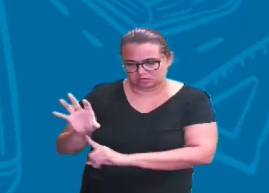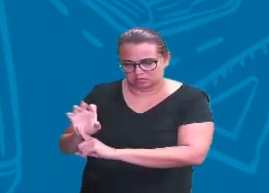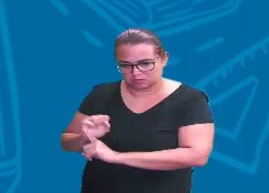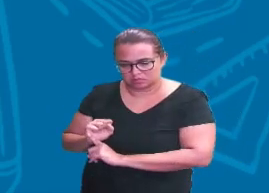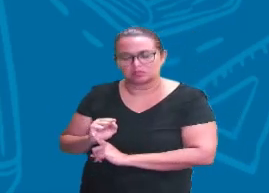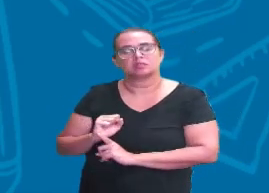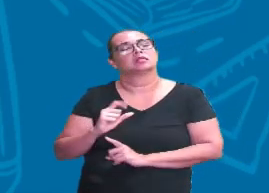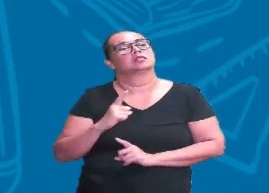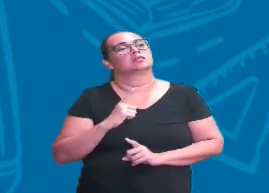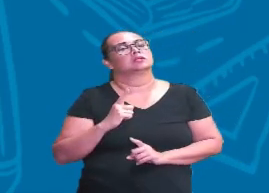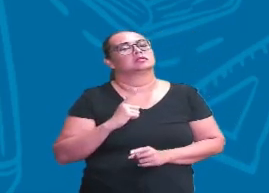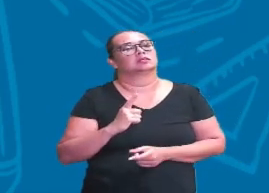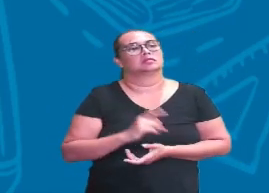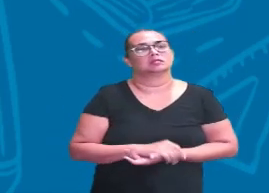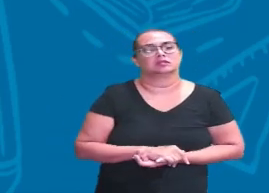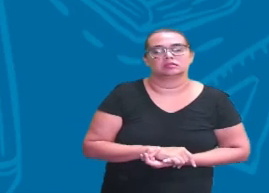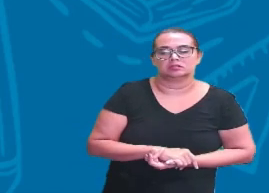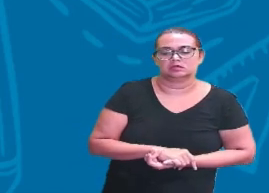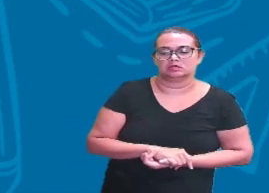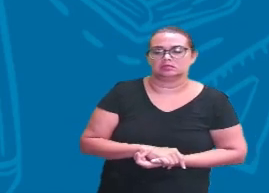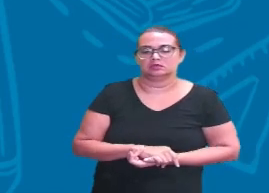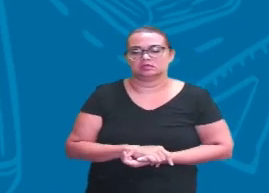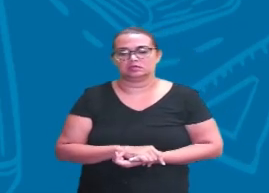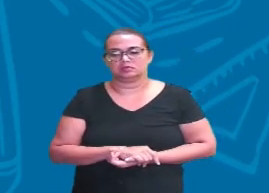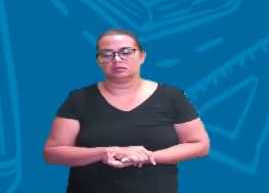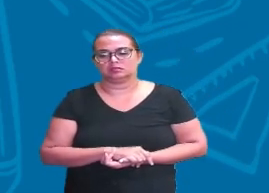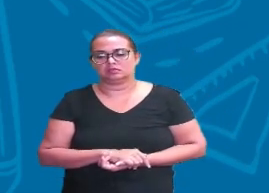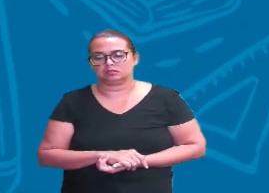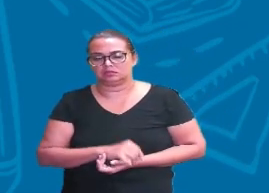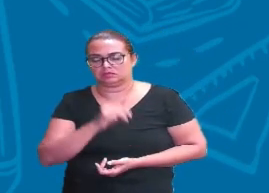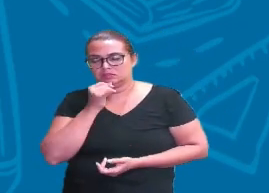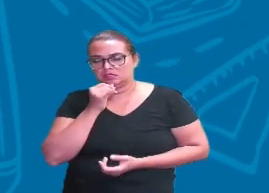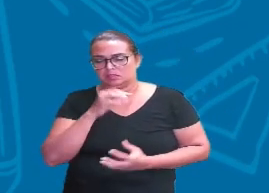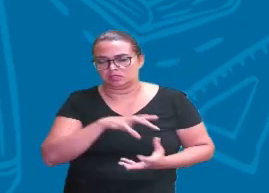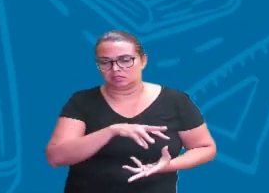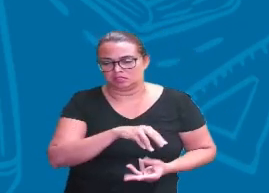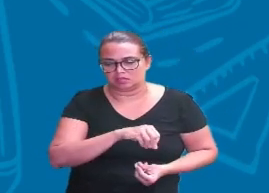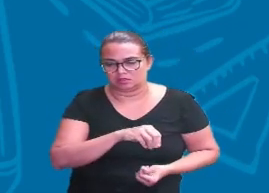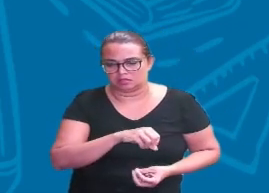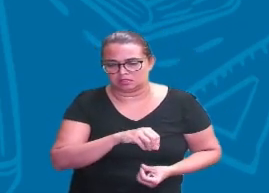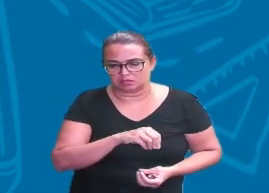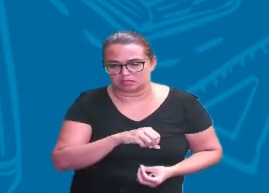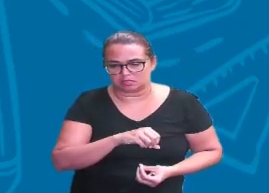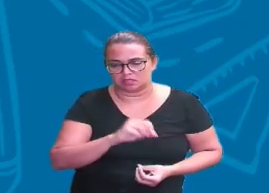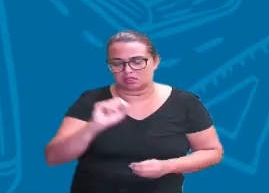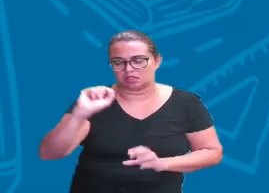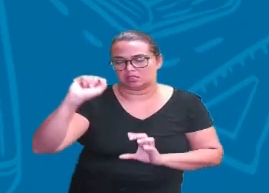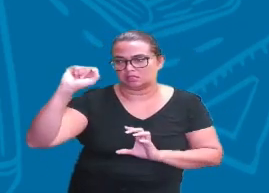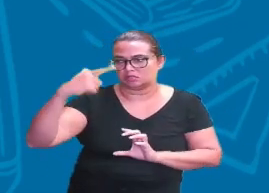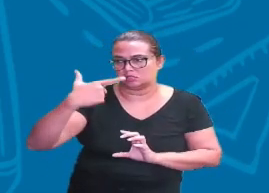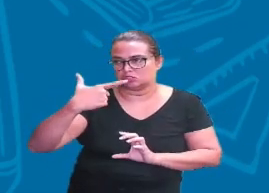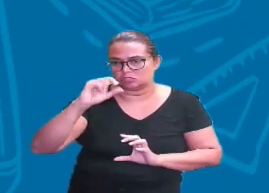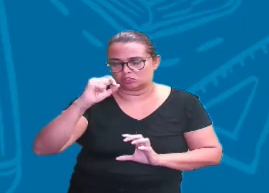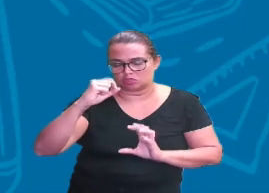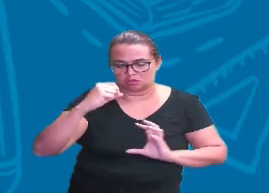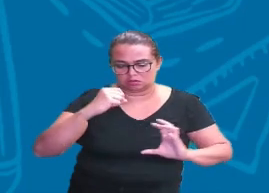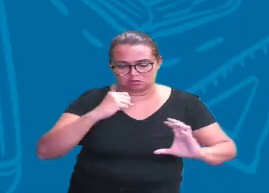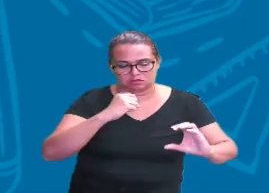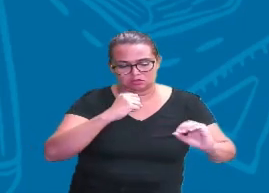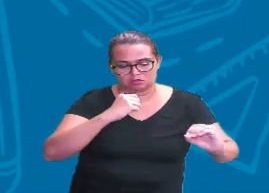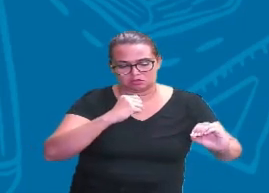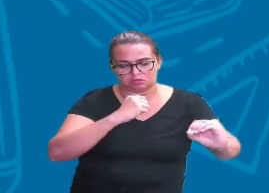sendo presente aonde? Da Terra. A Terra atrai o Sol, como o Sol atrai a Terra. Devido à